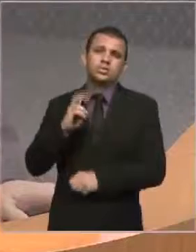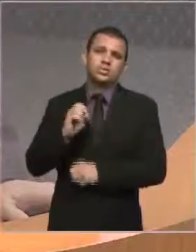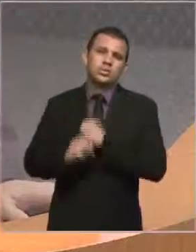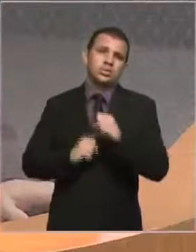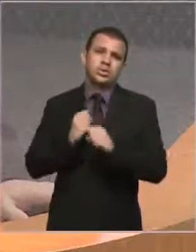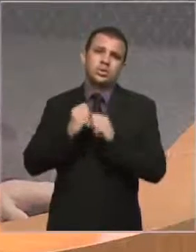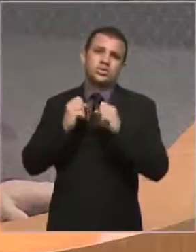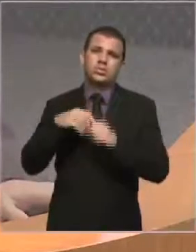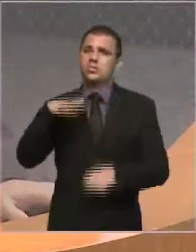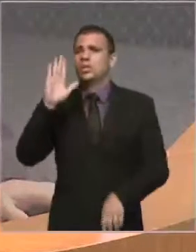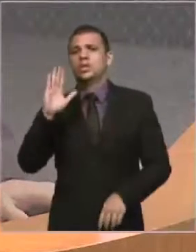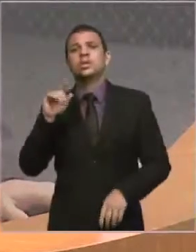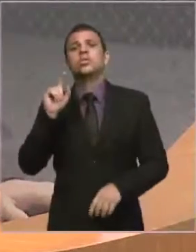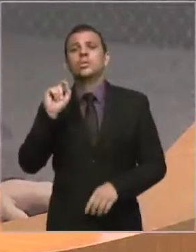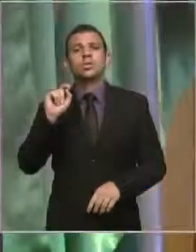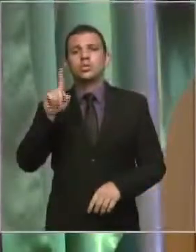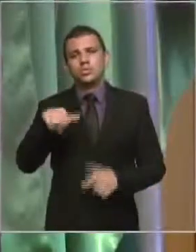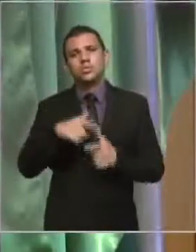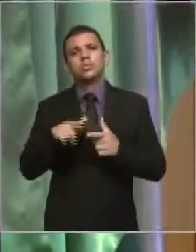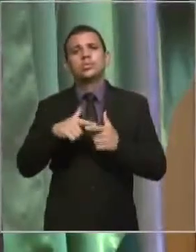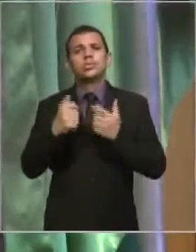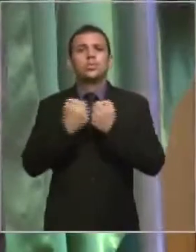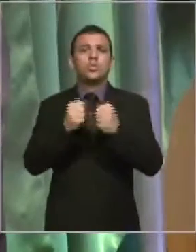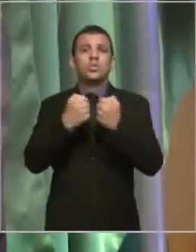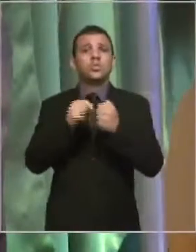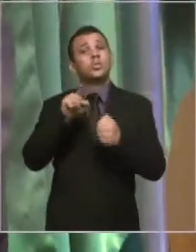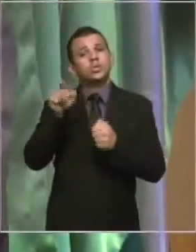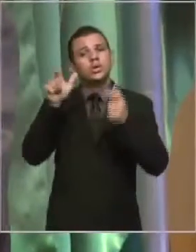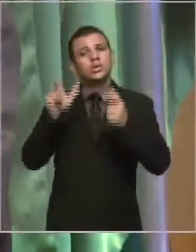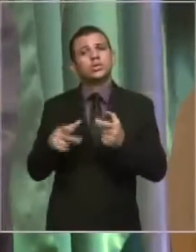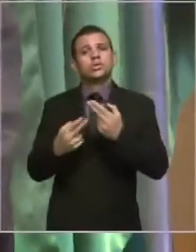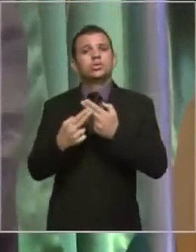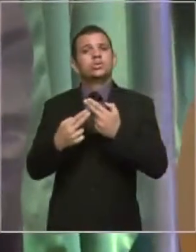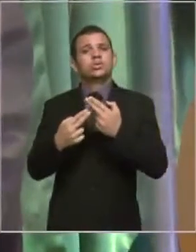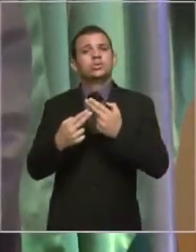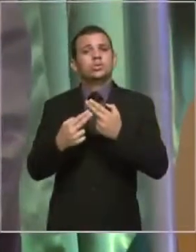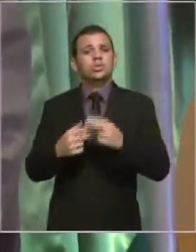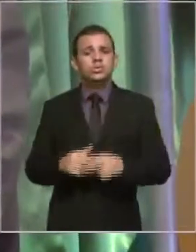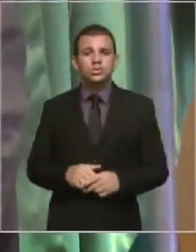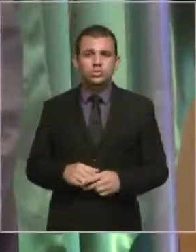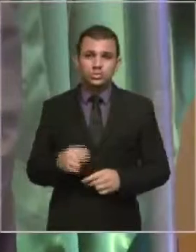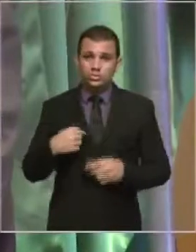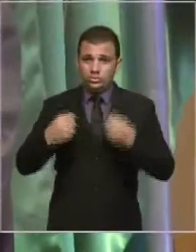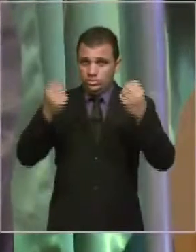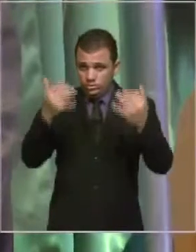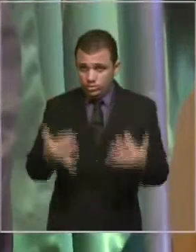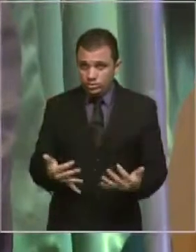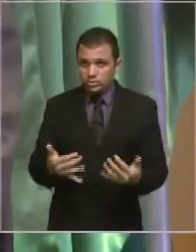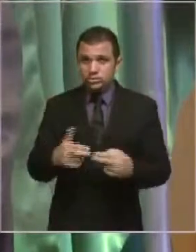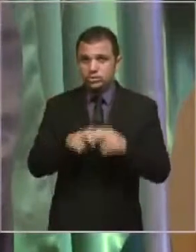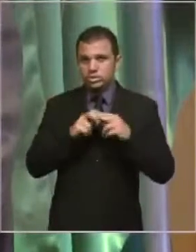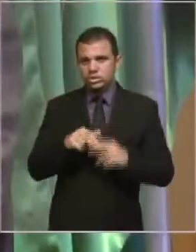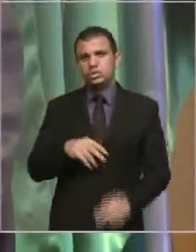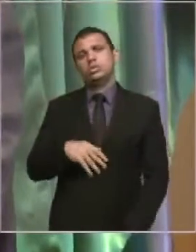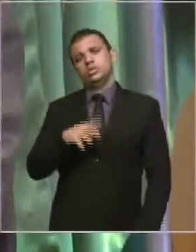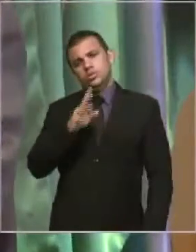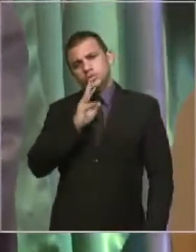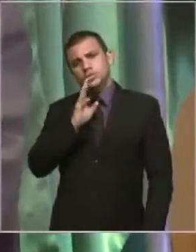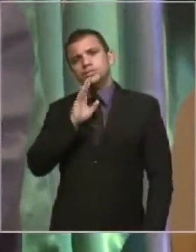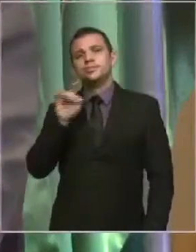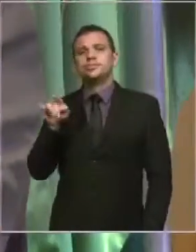Timon. E falo, senhor presidente, como conhecedor de causa, como usuário do sistema de transporte público de